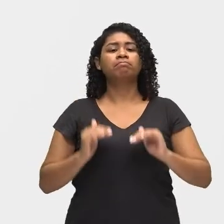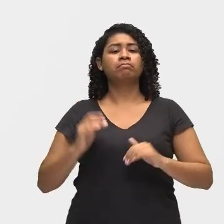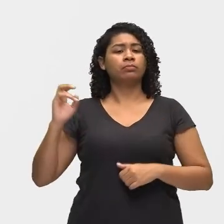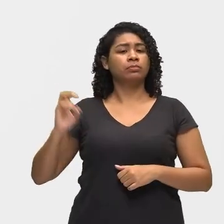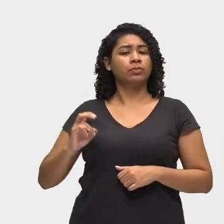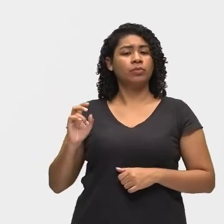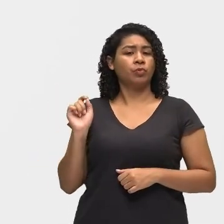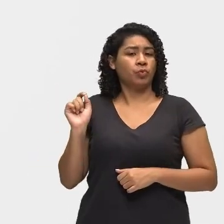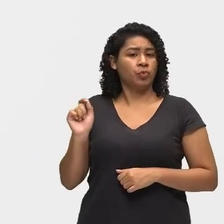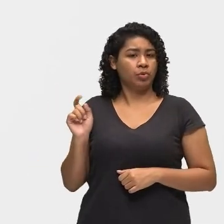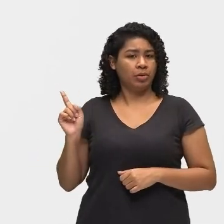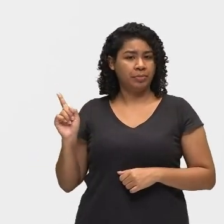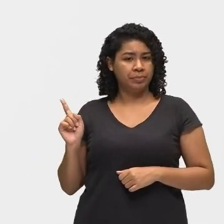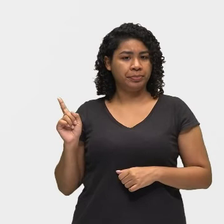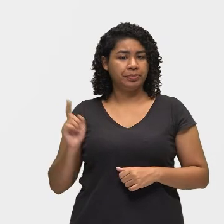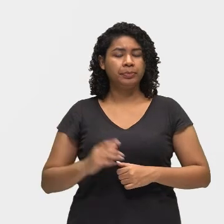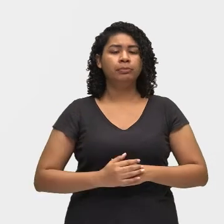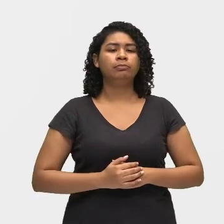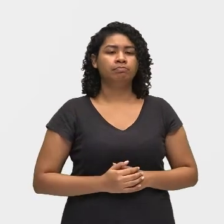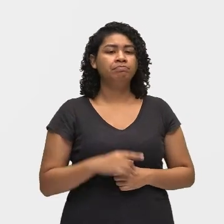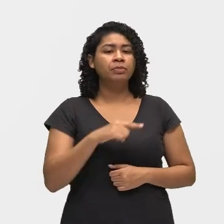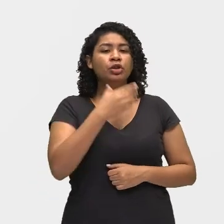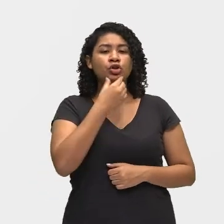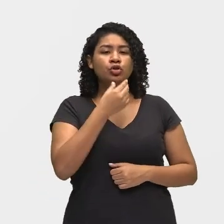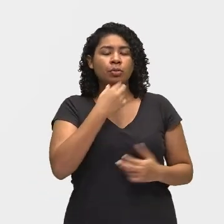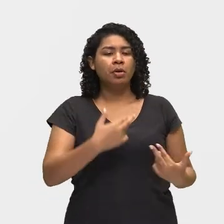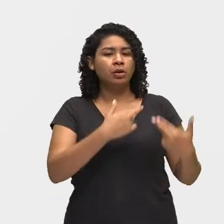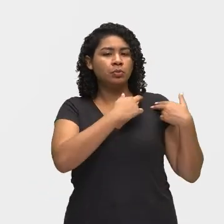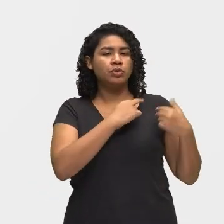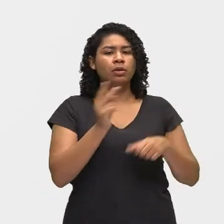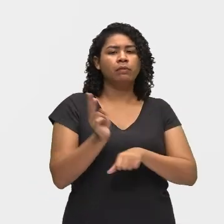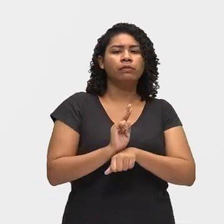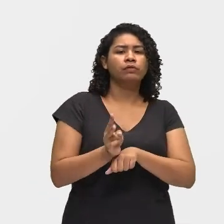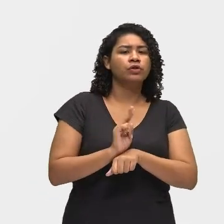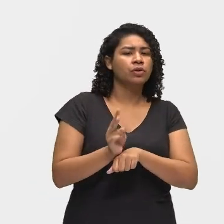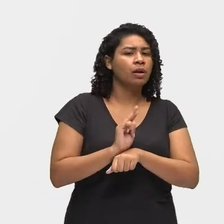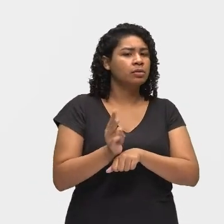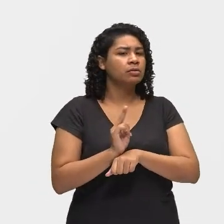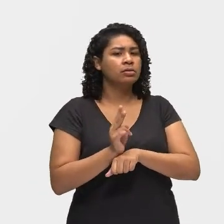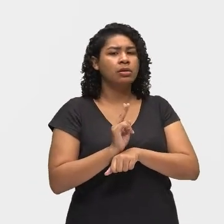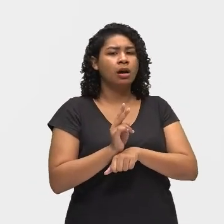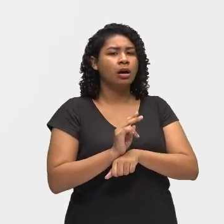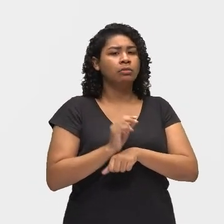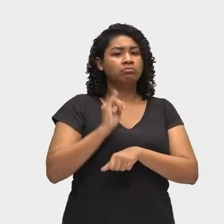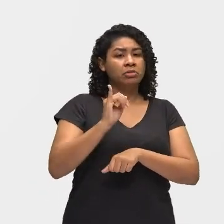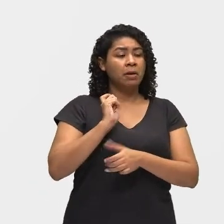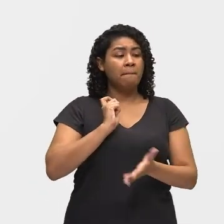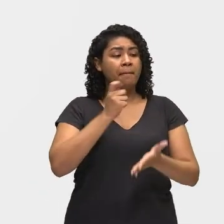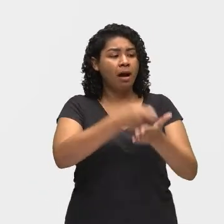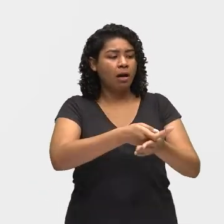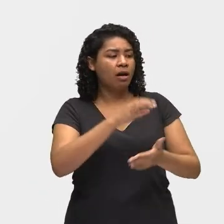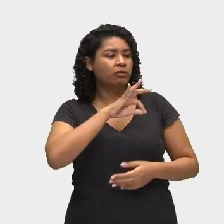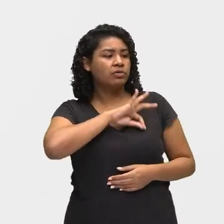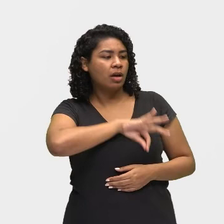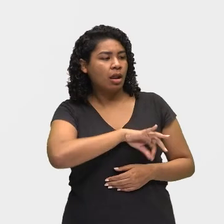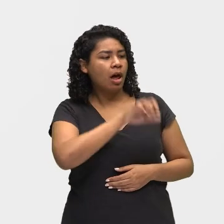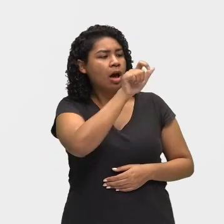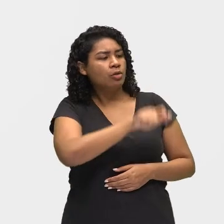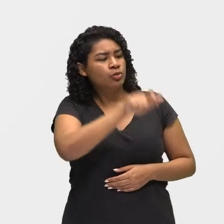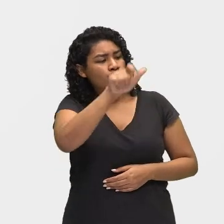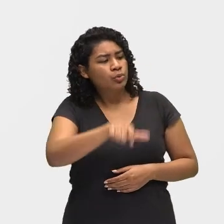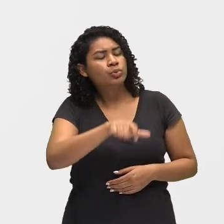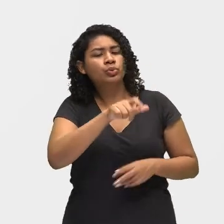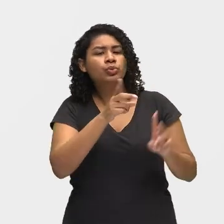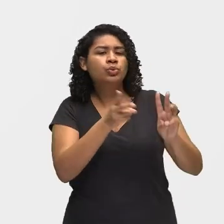homens. Eles também tinham a função de fiscalizar o pagamento dos salários aos